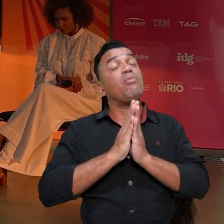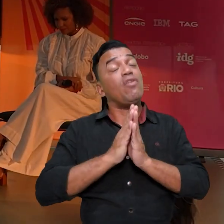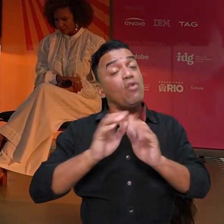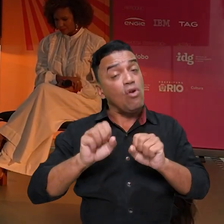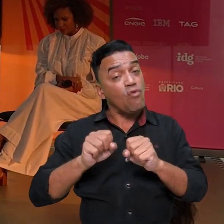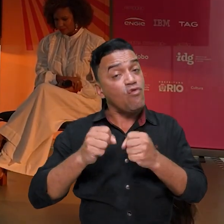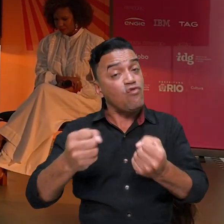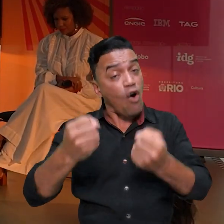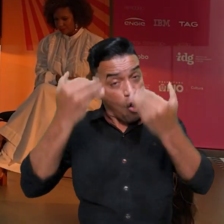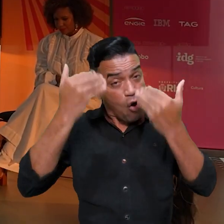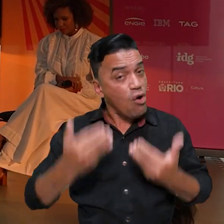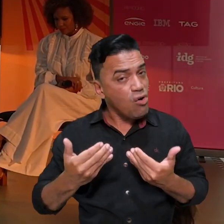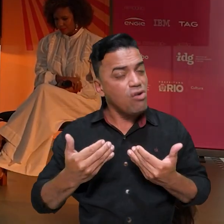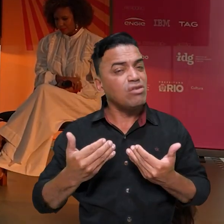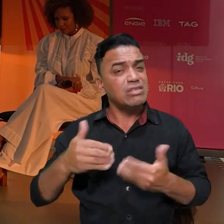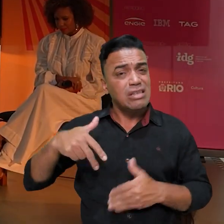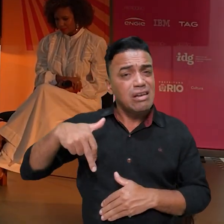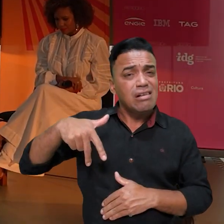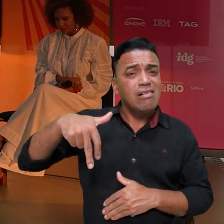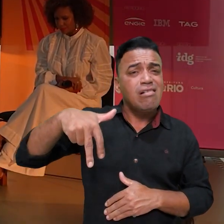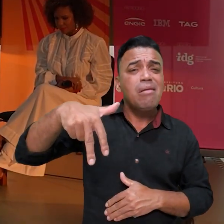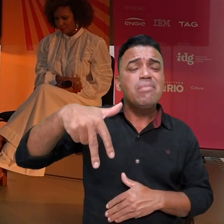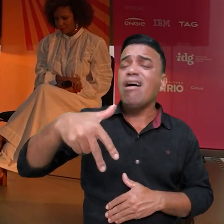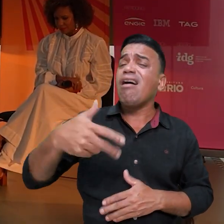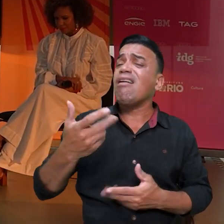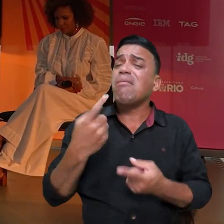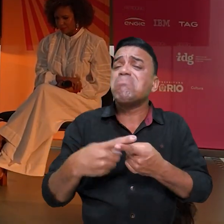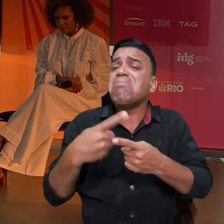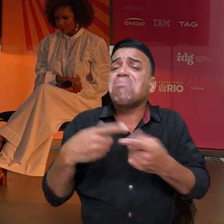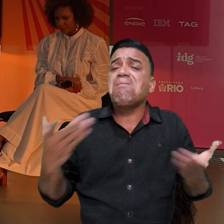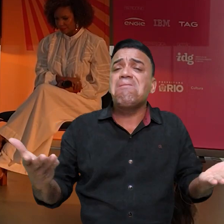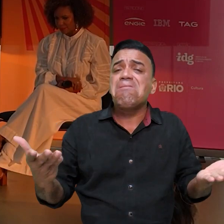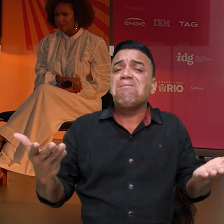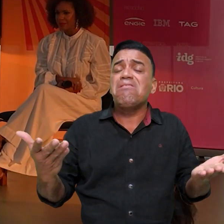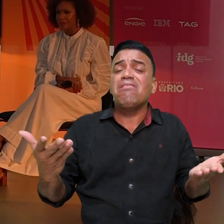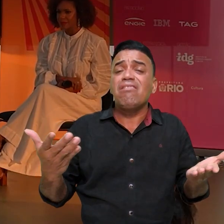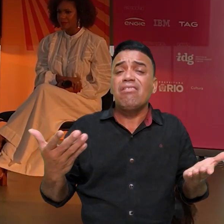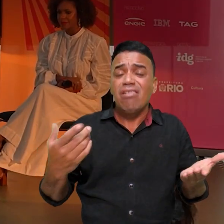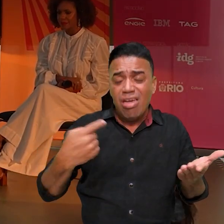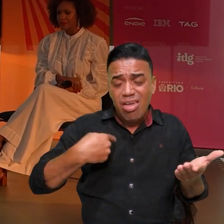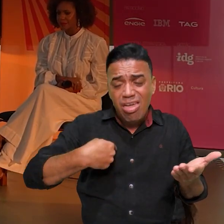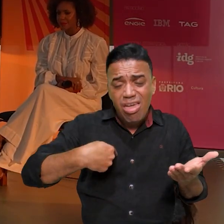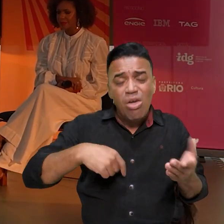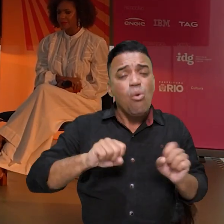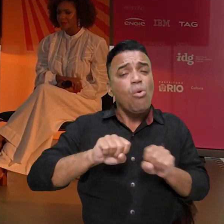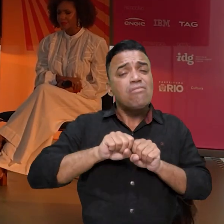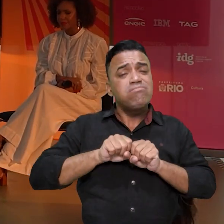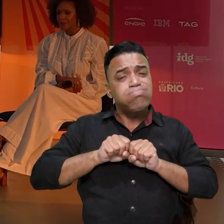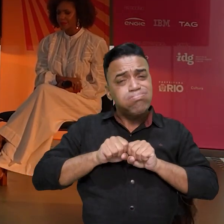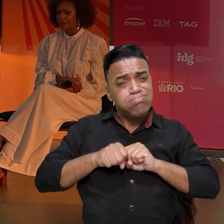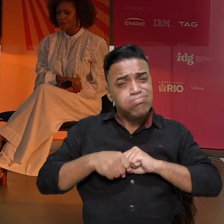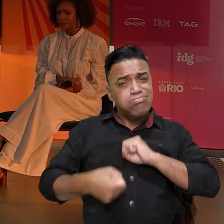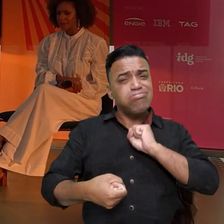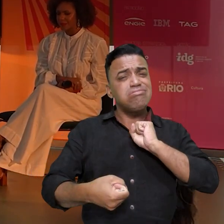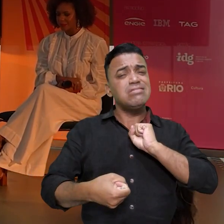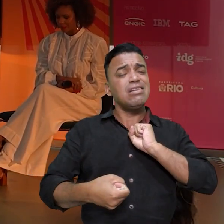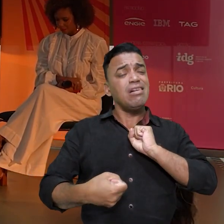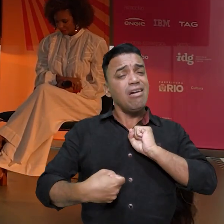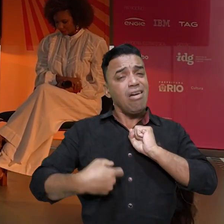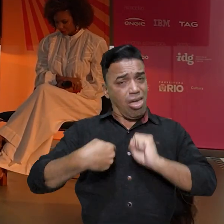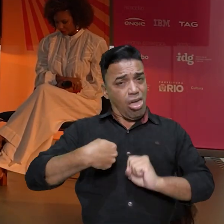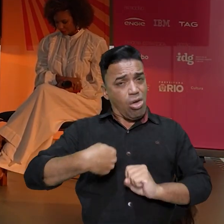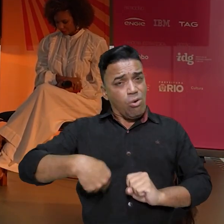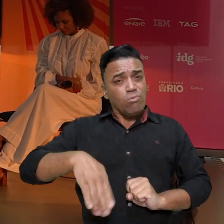forcem. Caminhar para quê? Deixe-me quedar. Deixe-me